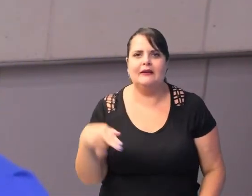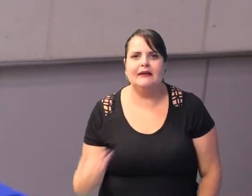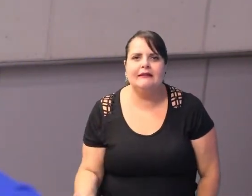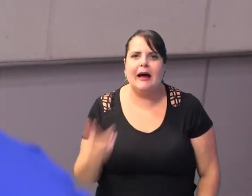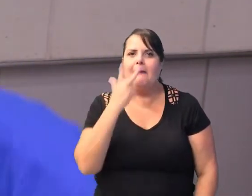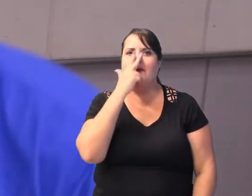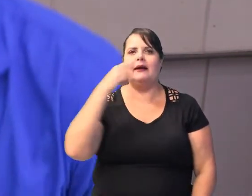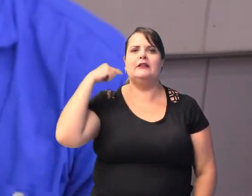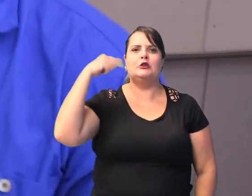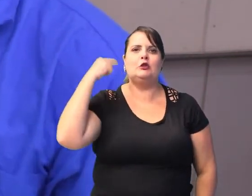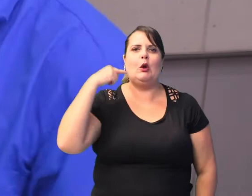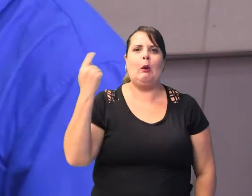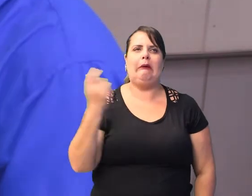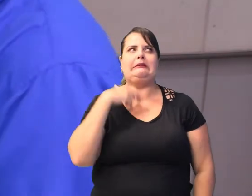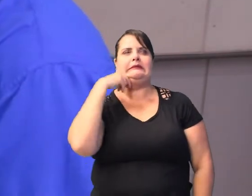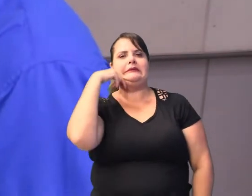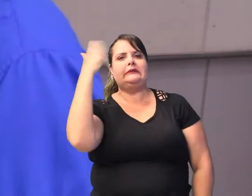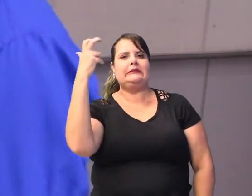tô